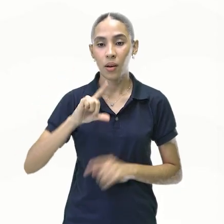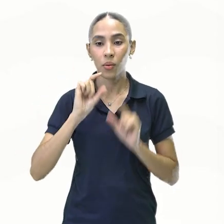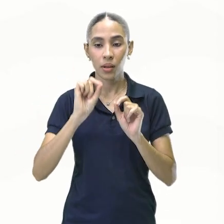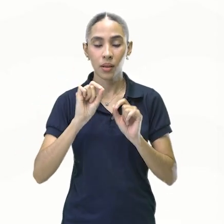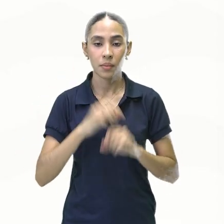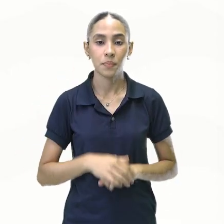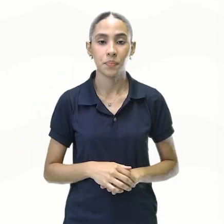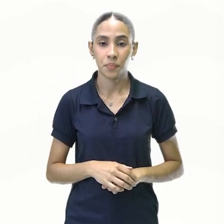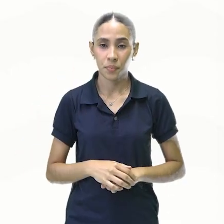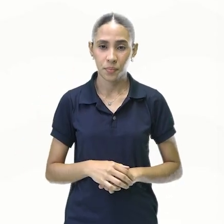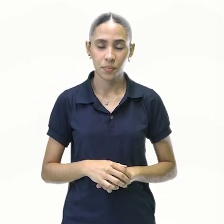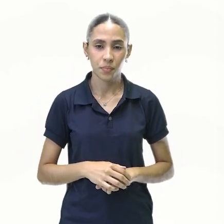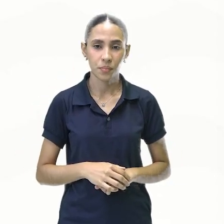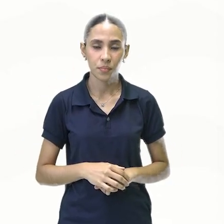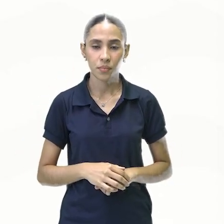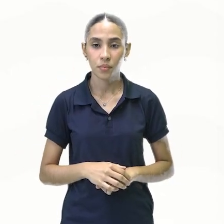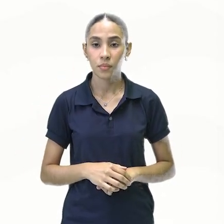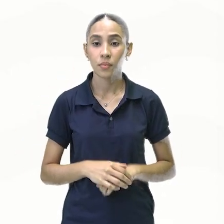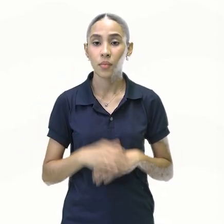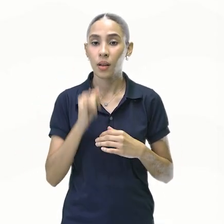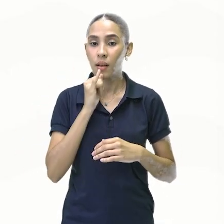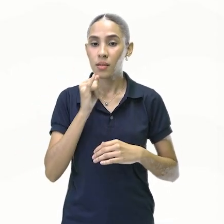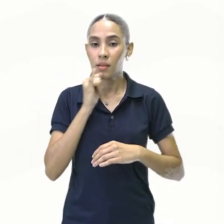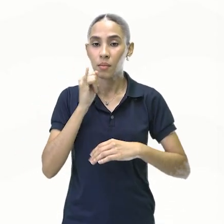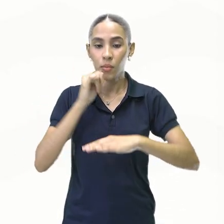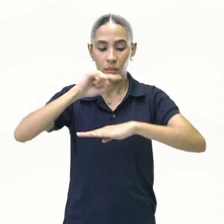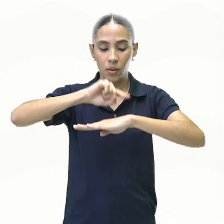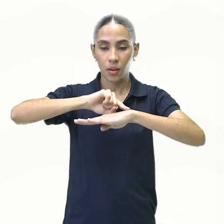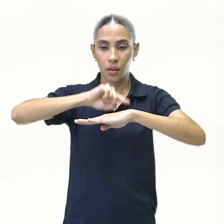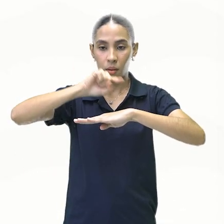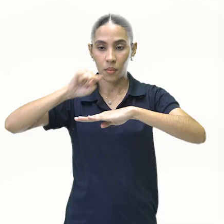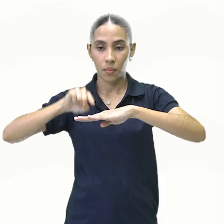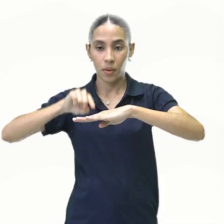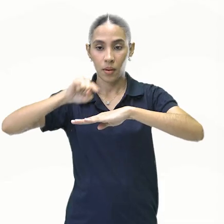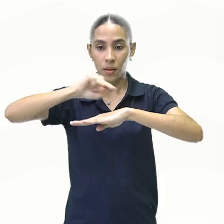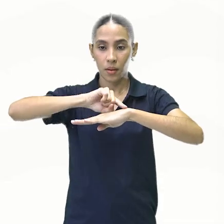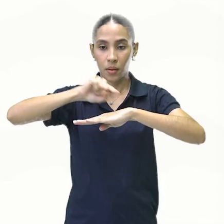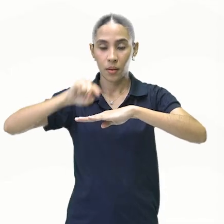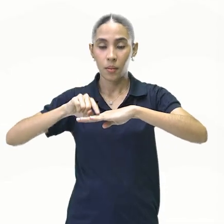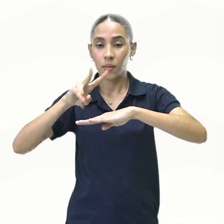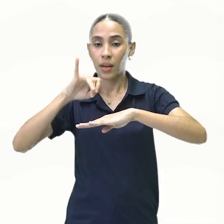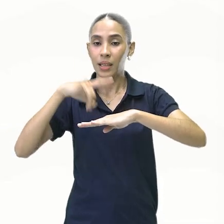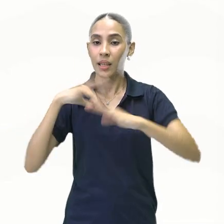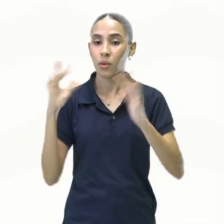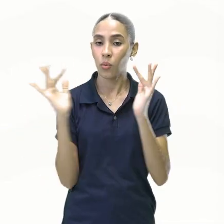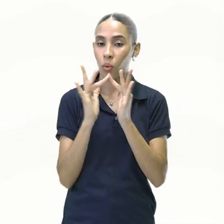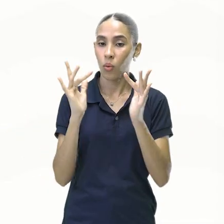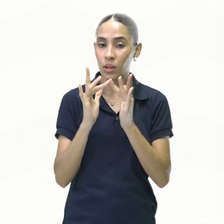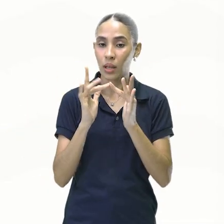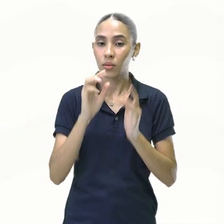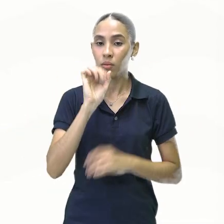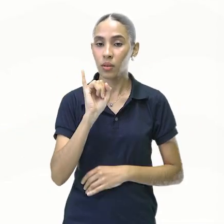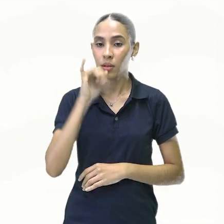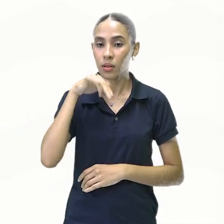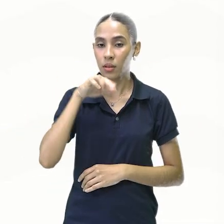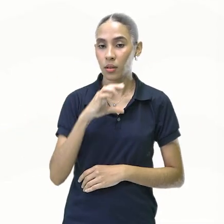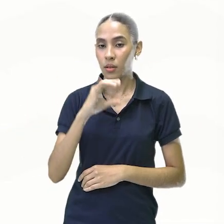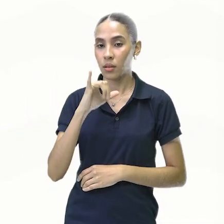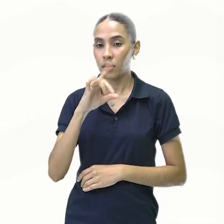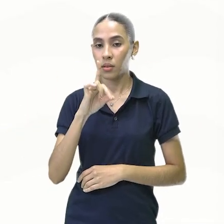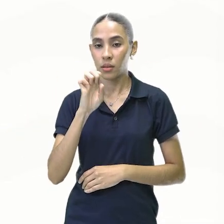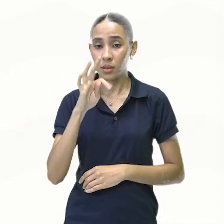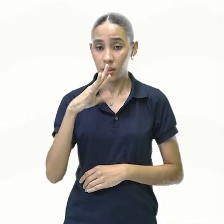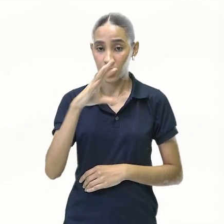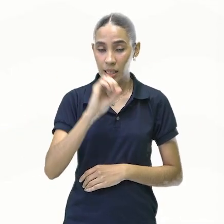que ela é perpendicular à superfície e passa pelo ponto de incidência, que é esse ponto aqui onde a luz está